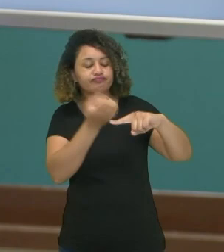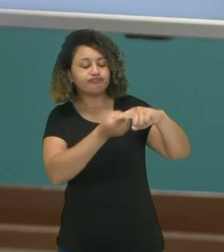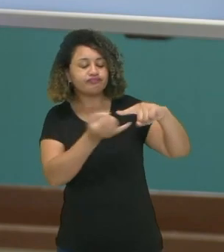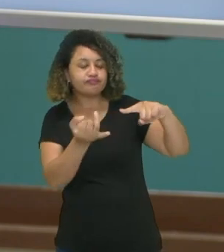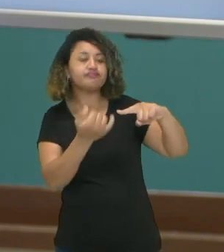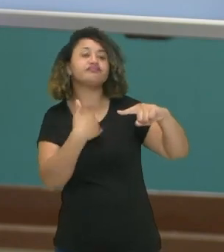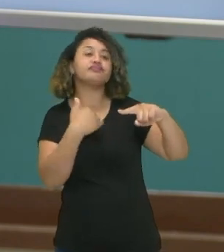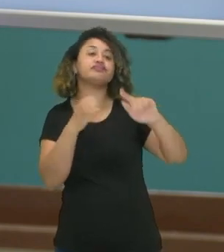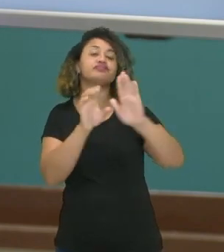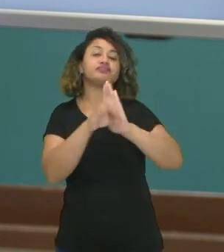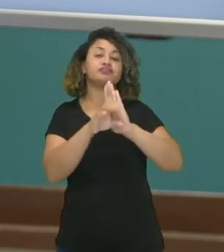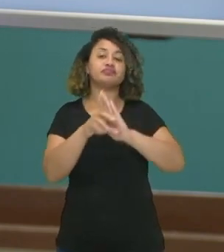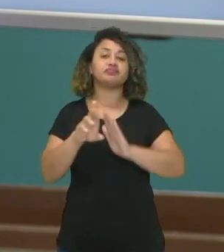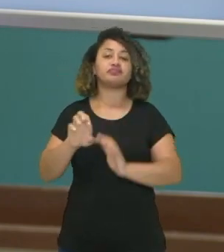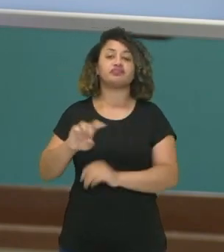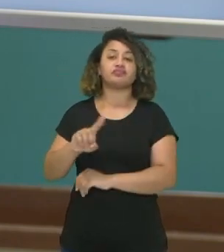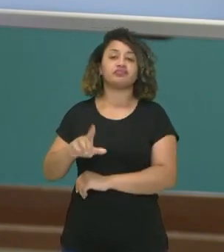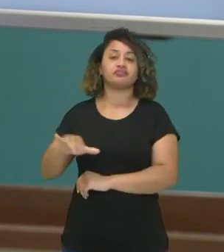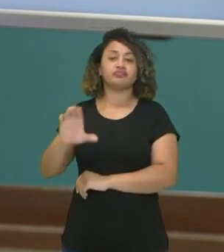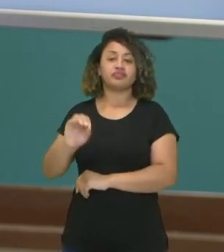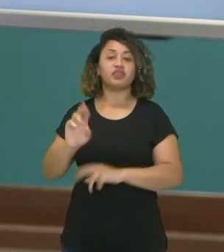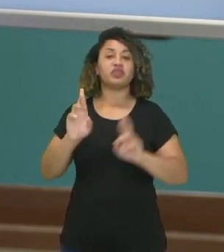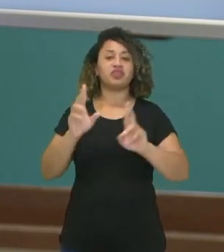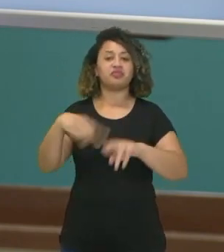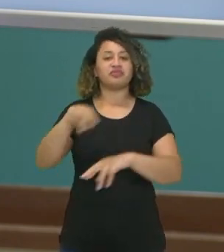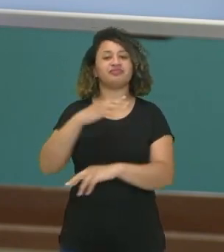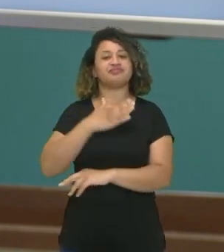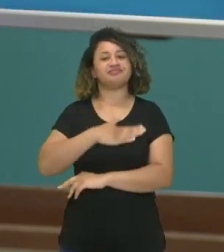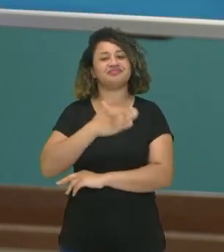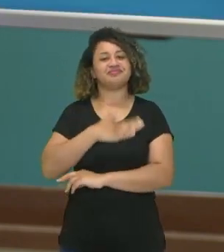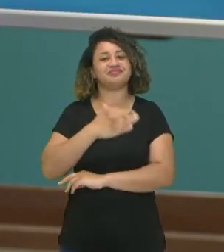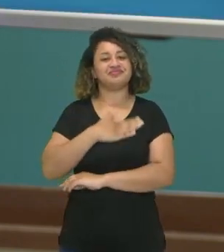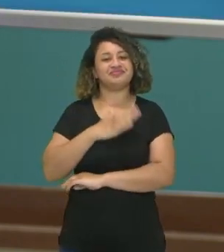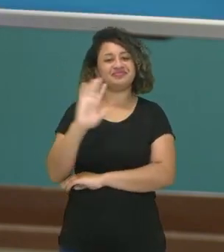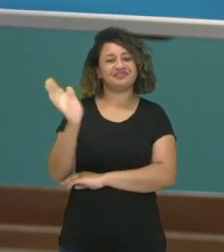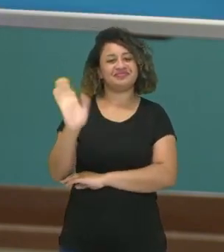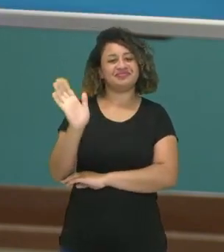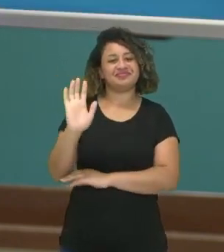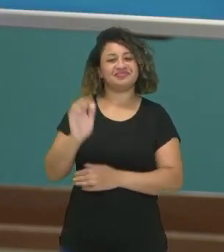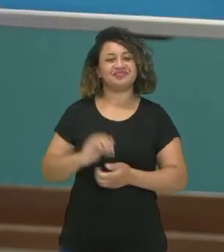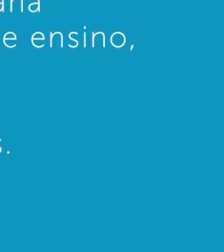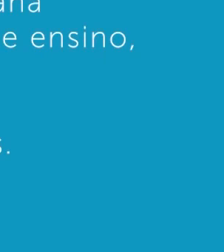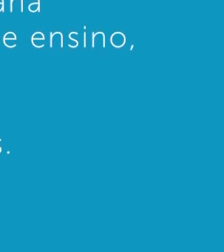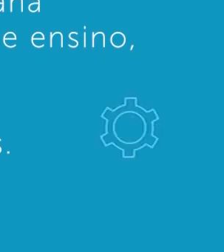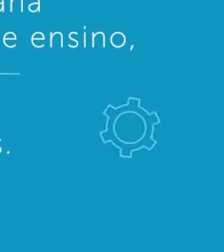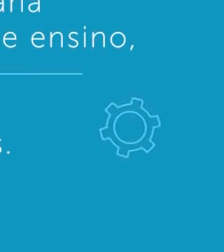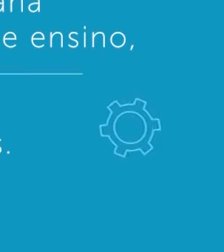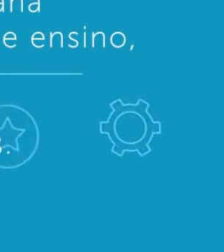conceito de razão. Eu espero que vocês tenham gostado e até breve!